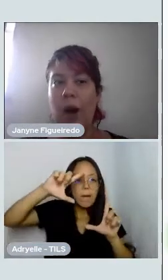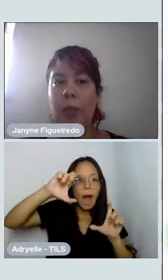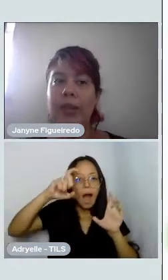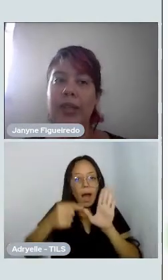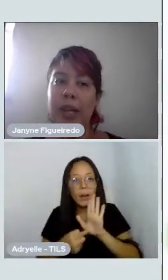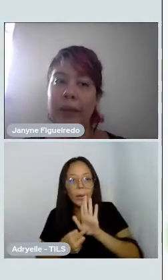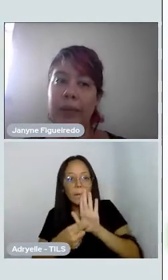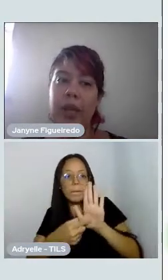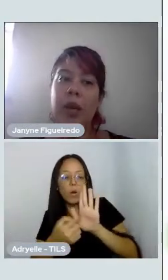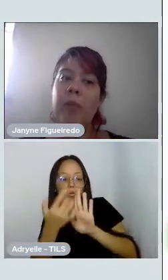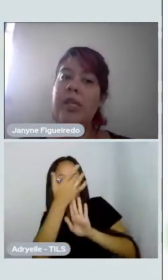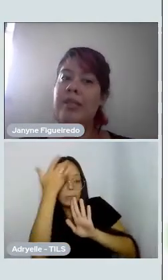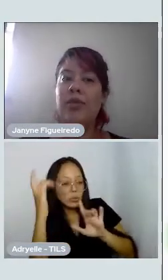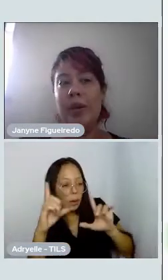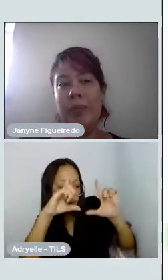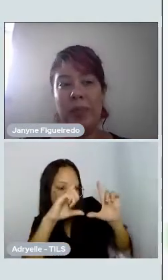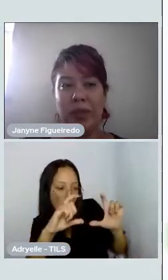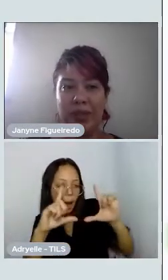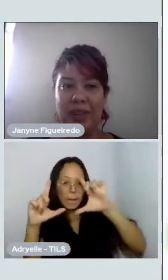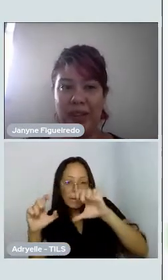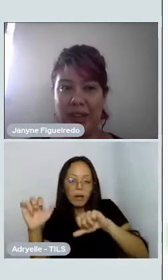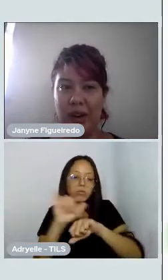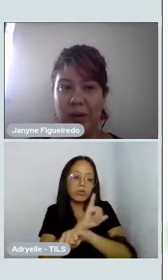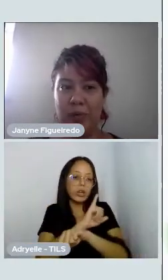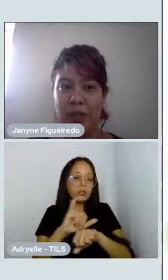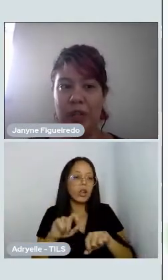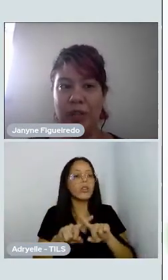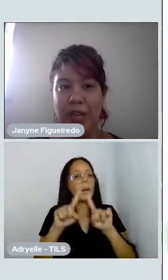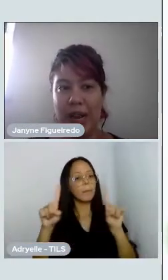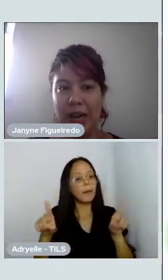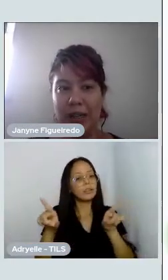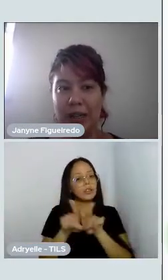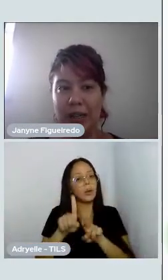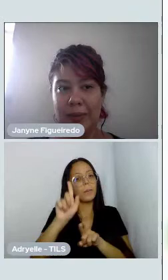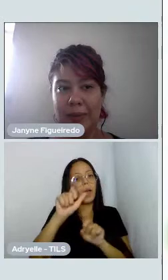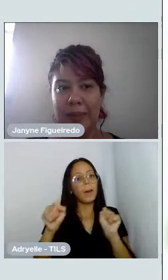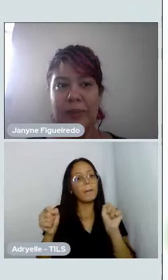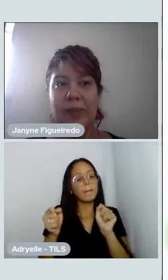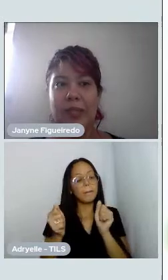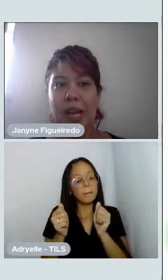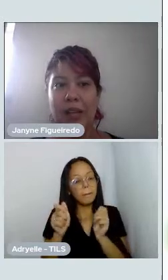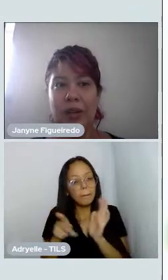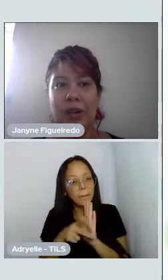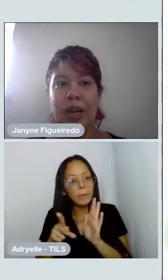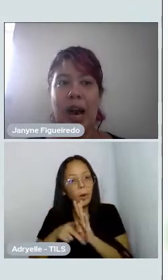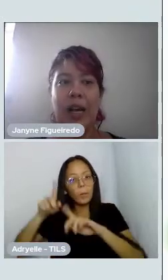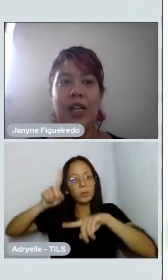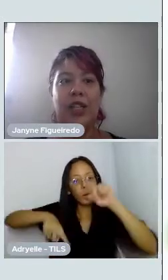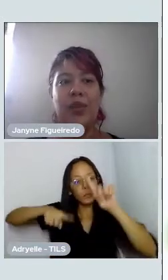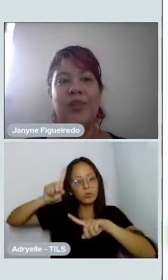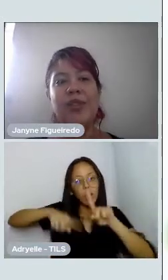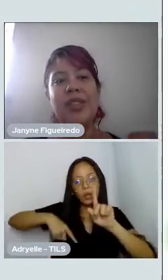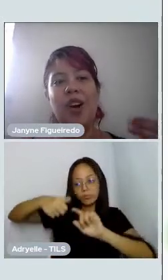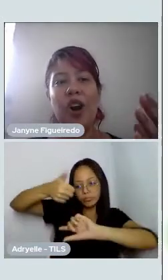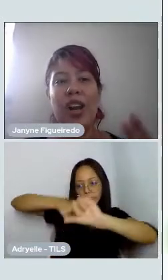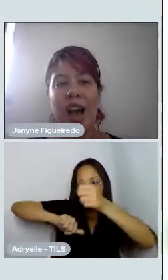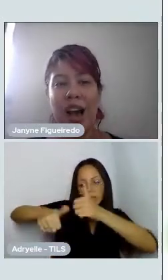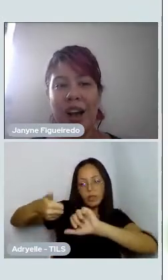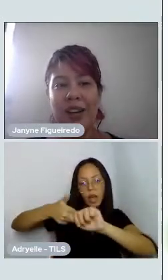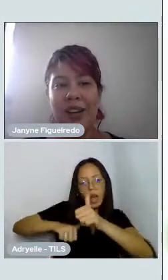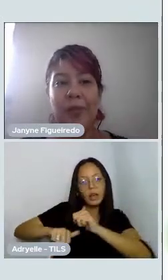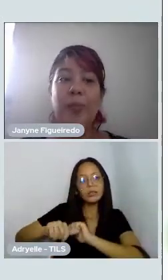pessoas do que realmente tem. Mas isso também pode servir de objeto de análise, certo? A questão de